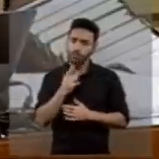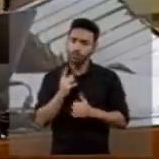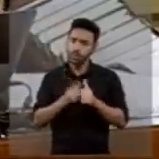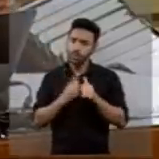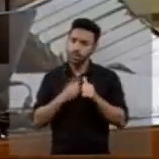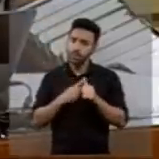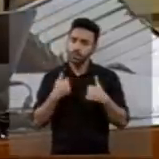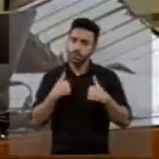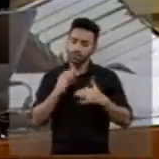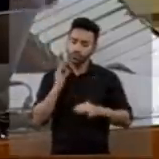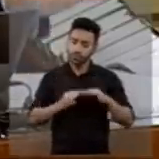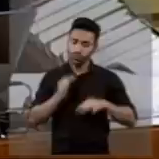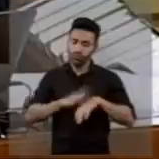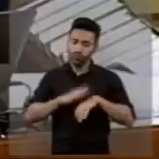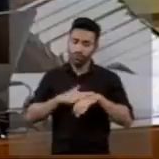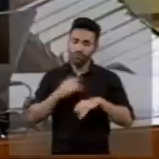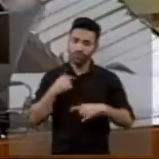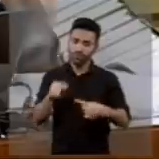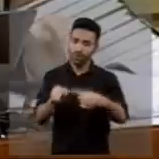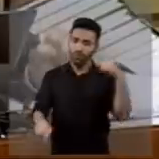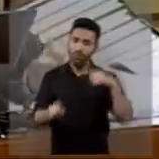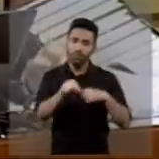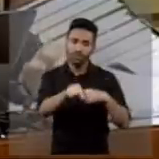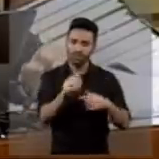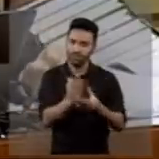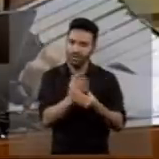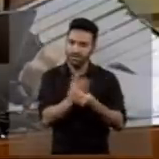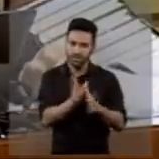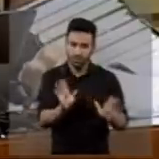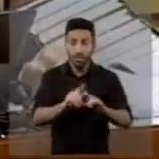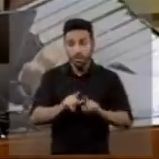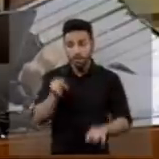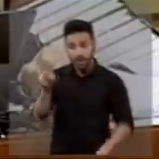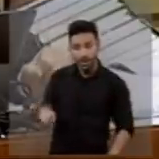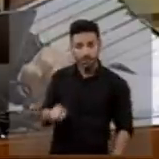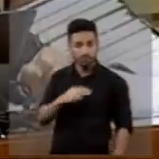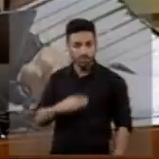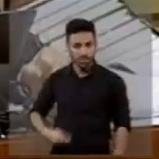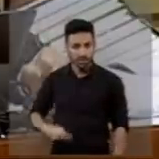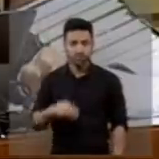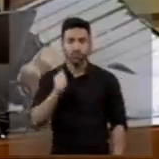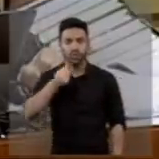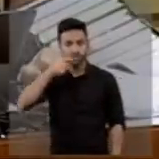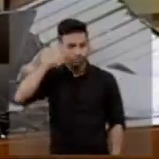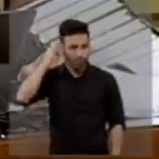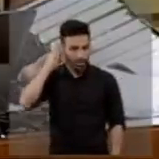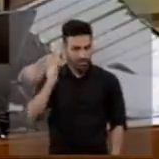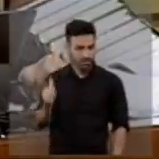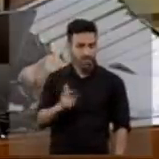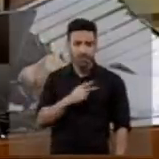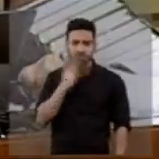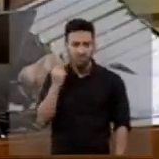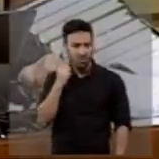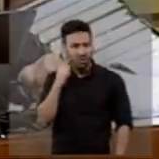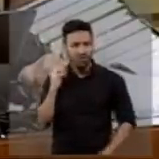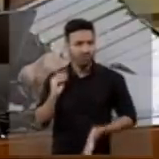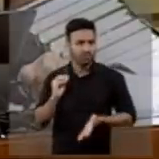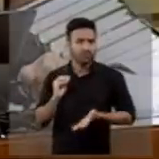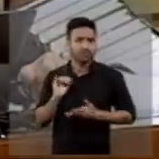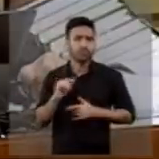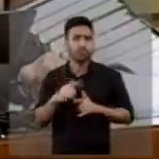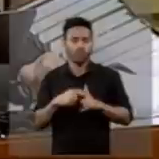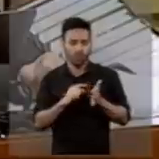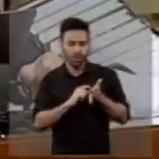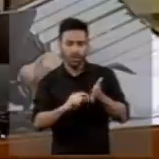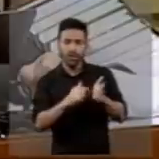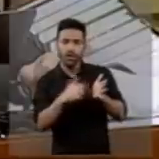ação. Mas como o ministro Alexandre Moraes observou que a falta do efeito